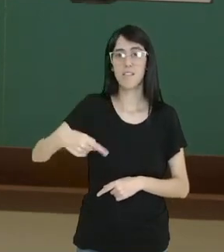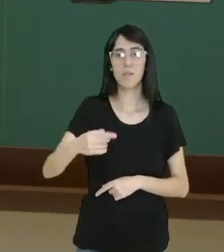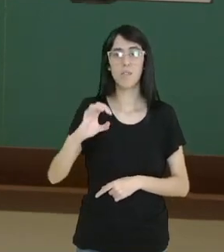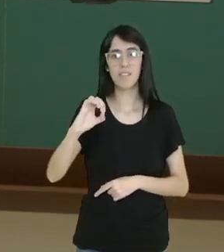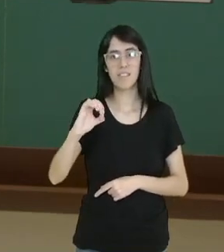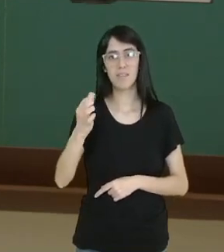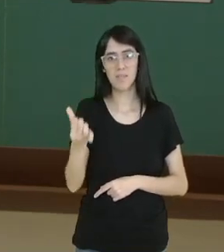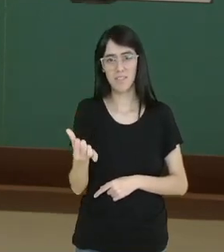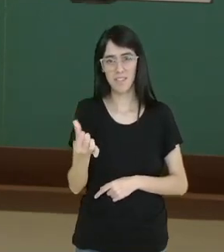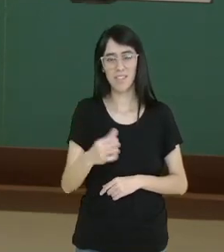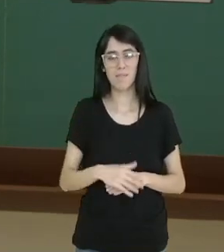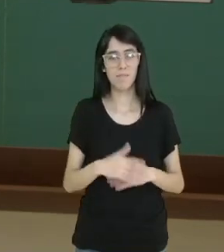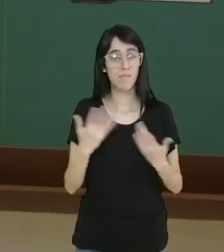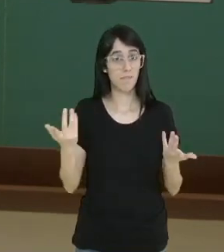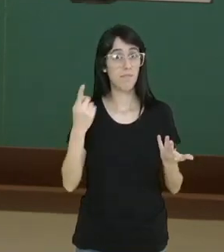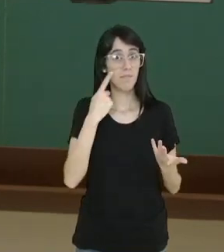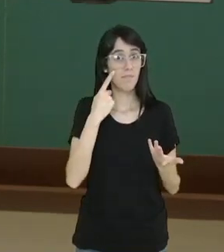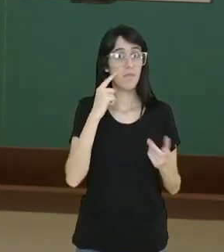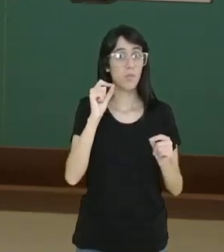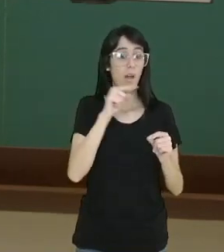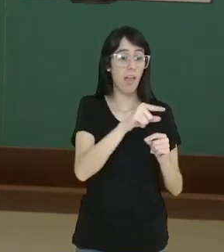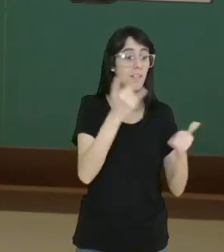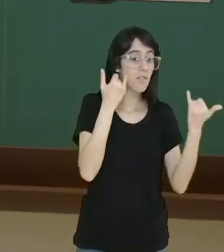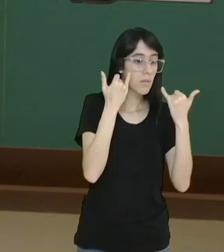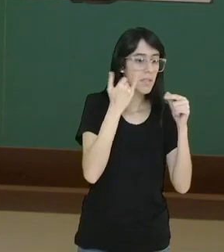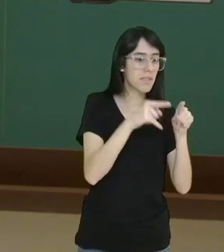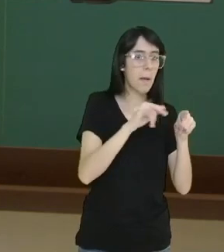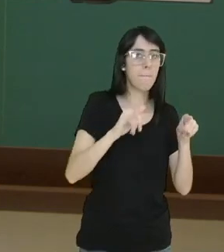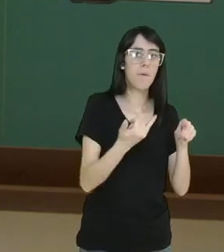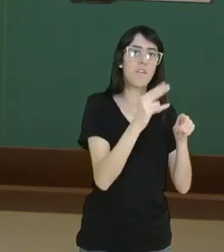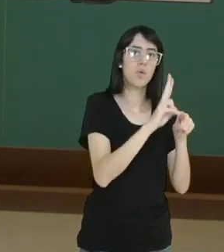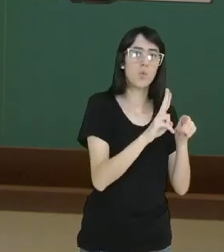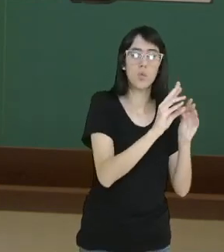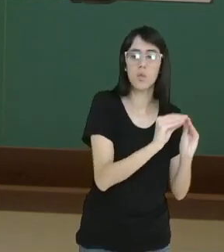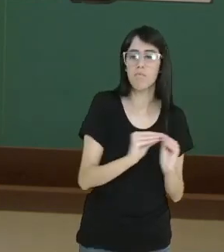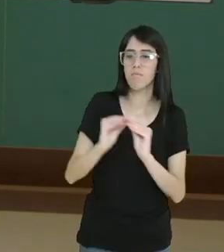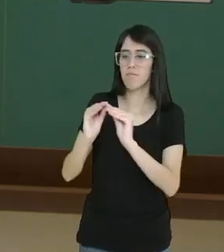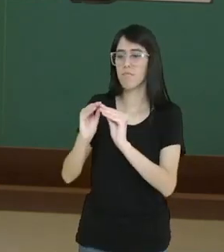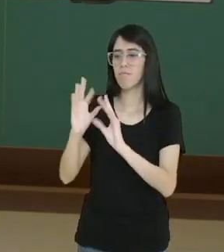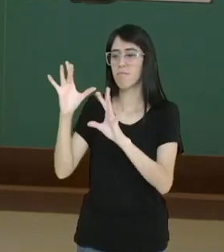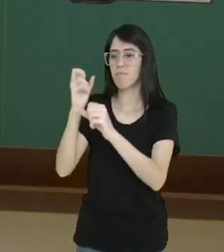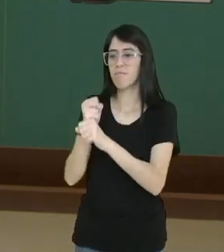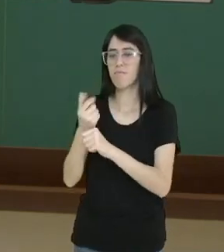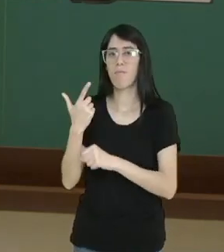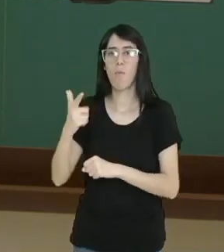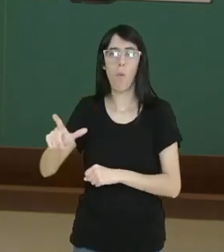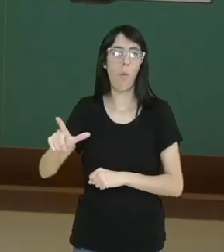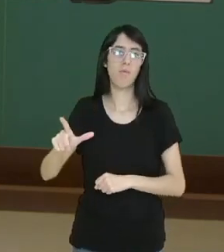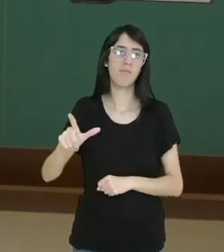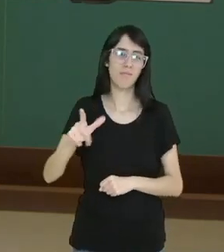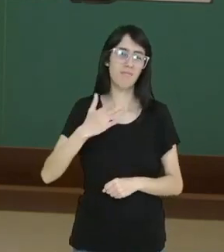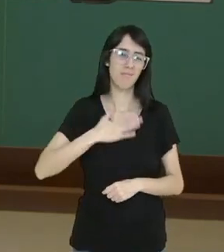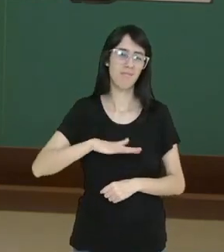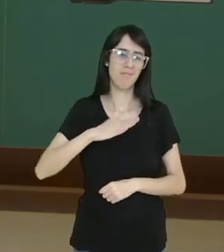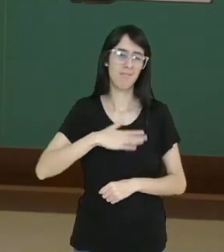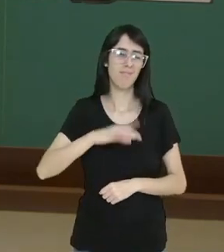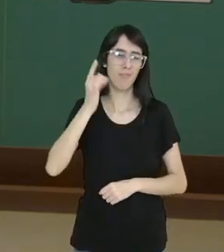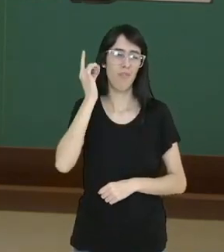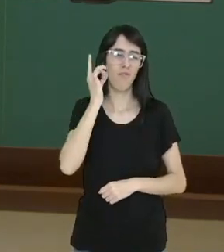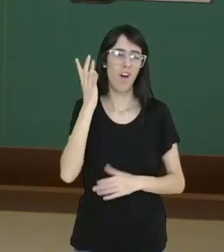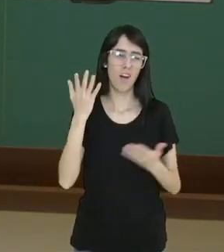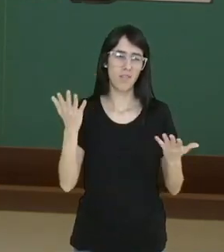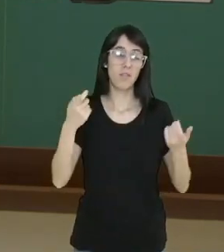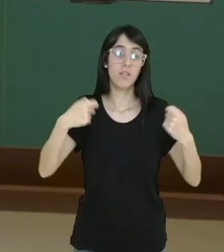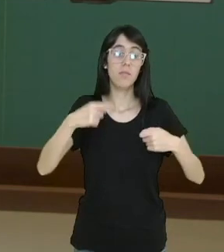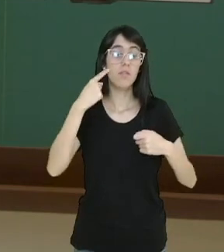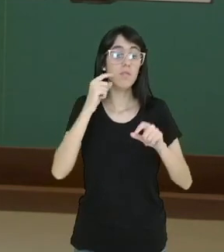7,06. Então, repare como uma informação você vai usando para descobrir a outra. Fica bem tranquilo, você só precisa enxergar onde